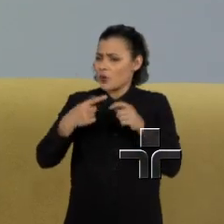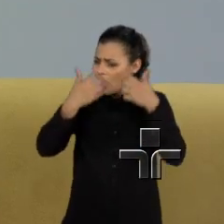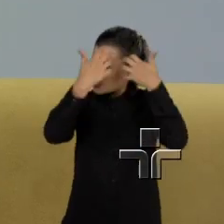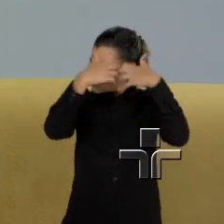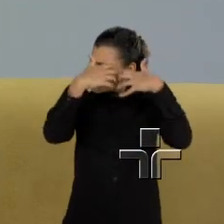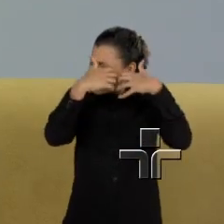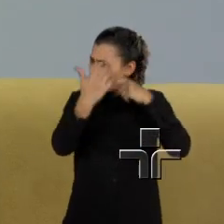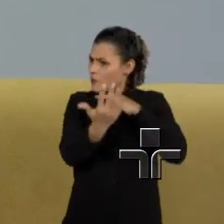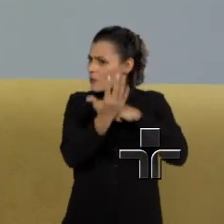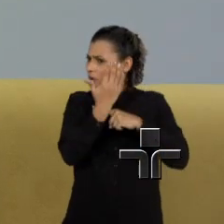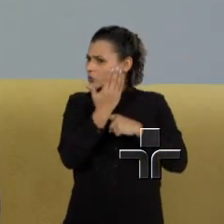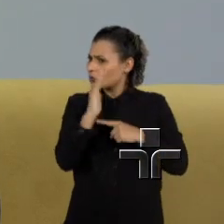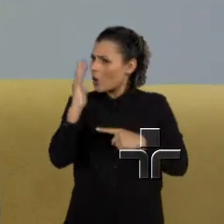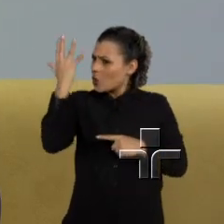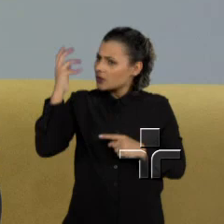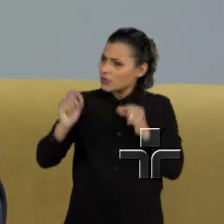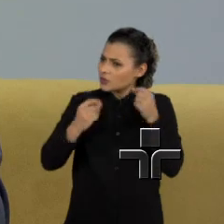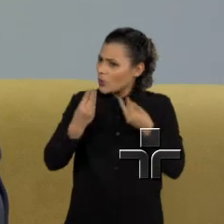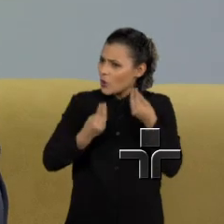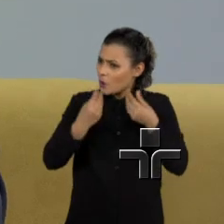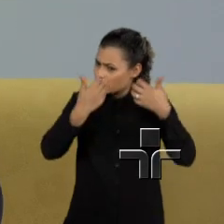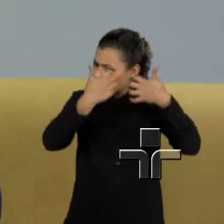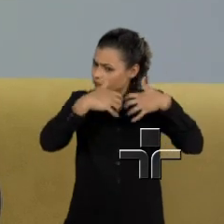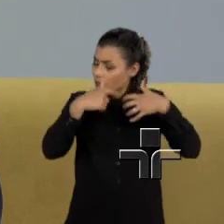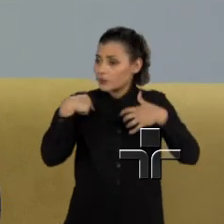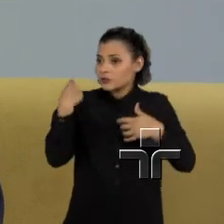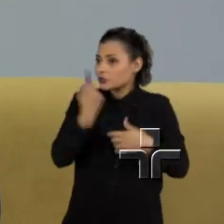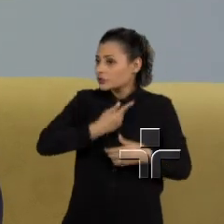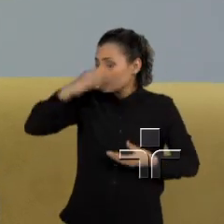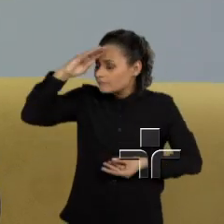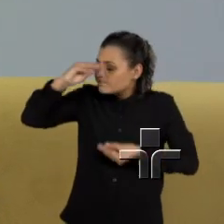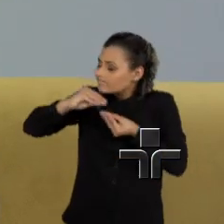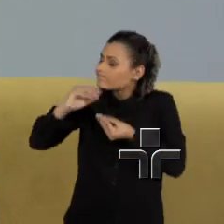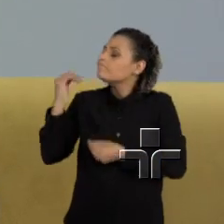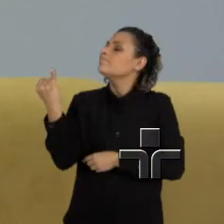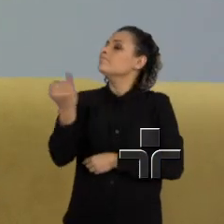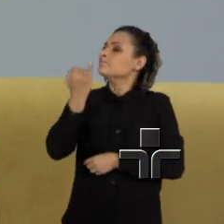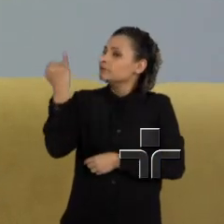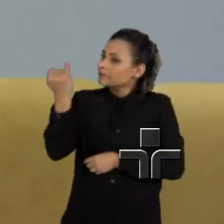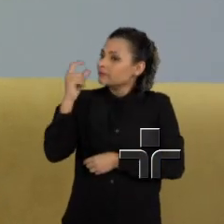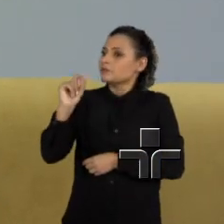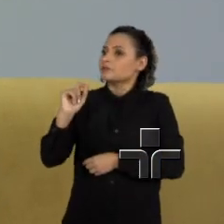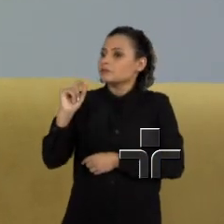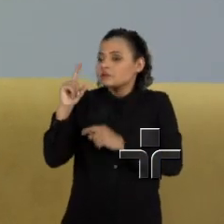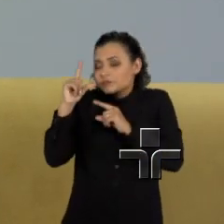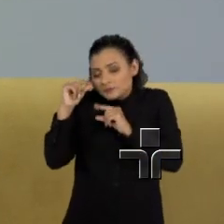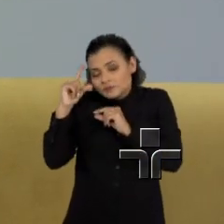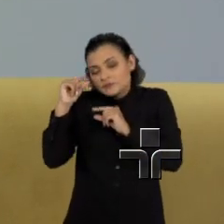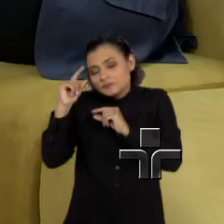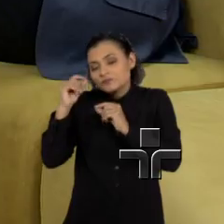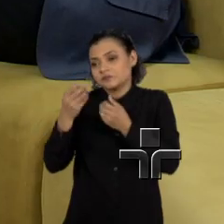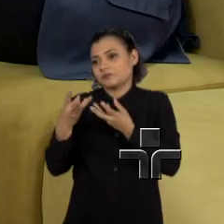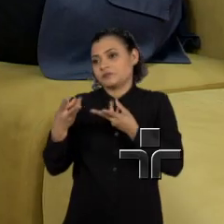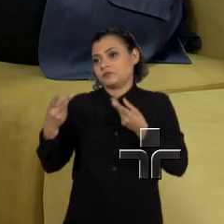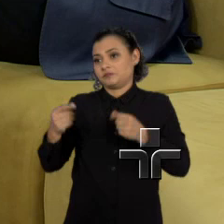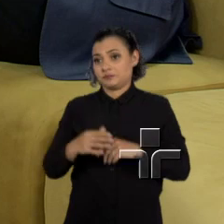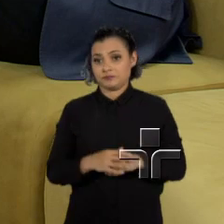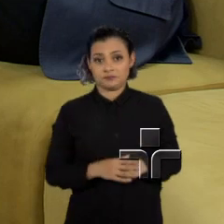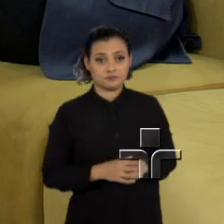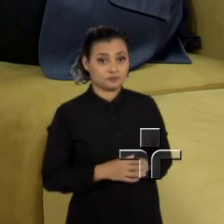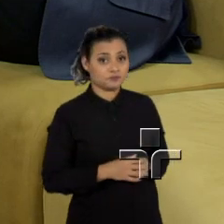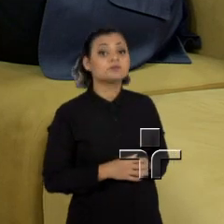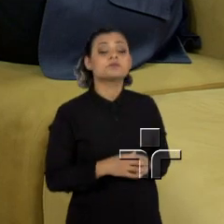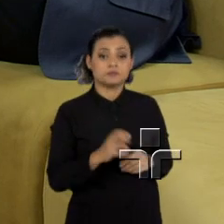no organismo, para que a gente entenda como é importante valorizar o sono de qualidade. Gostei do que você apontou em